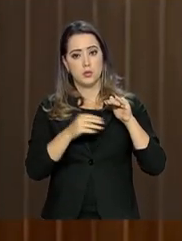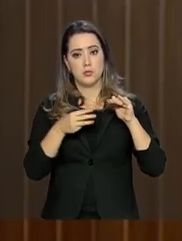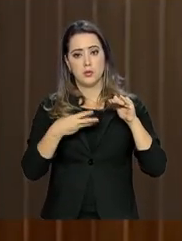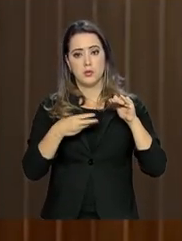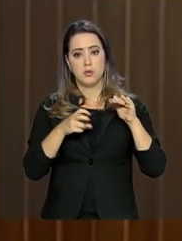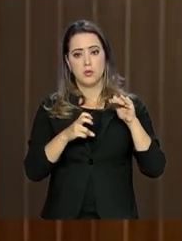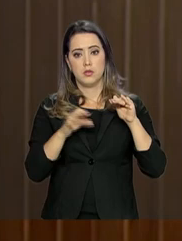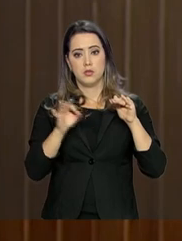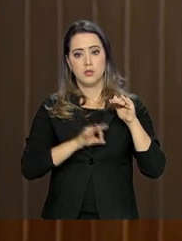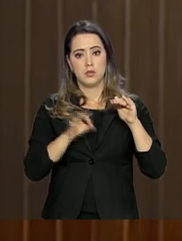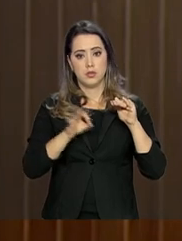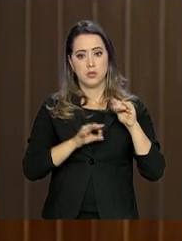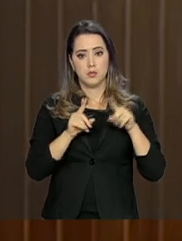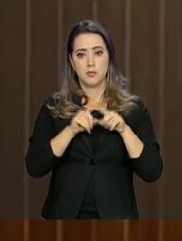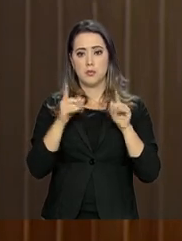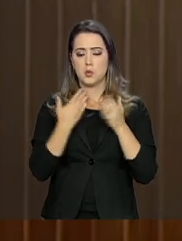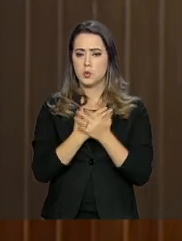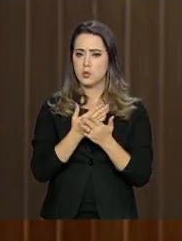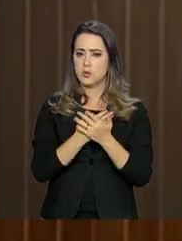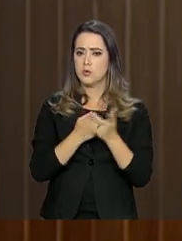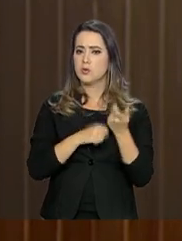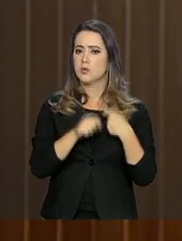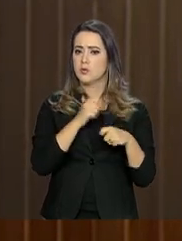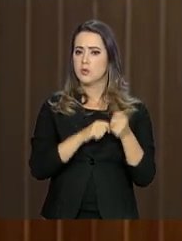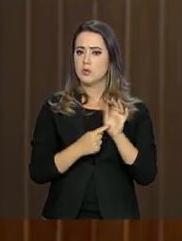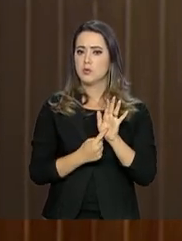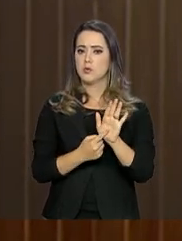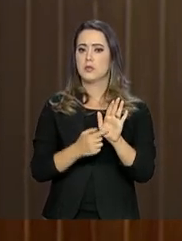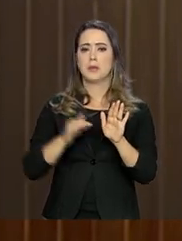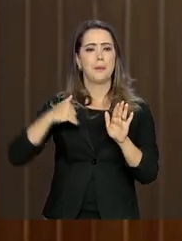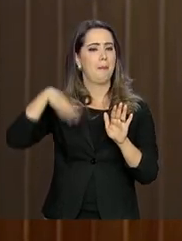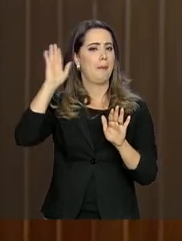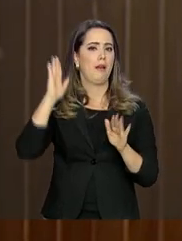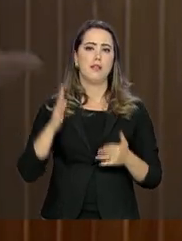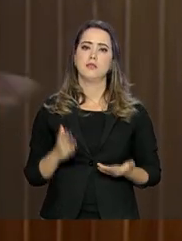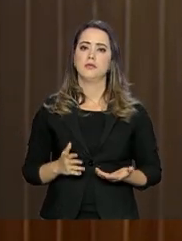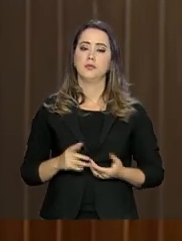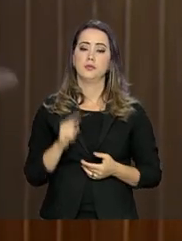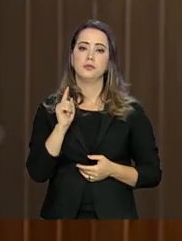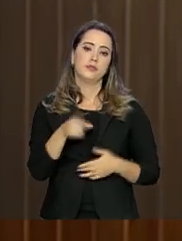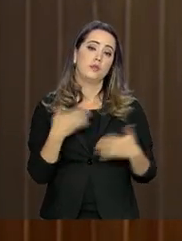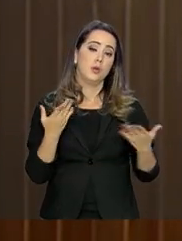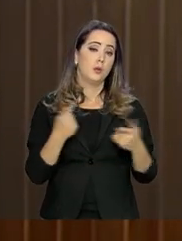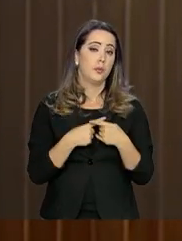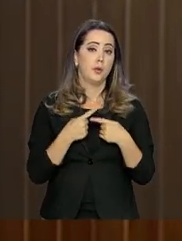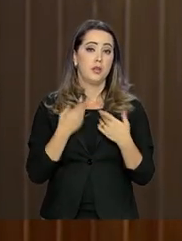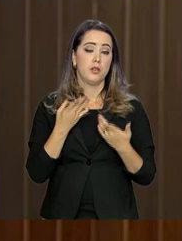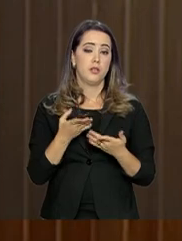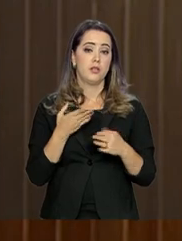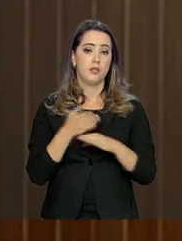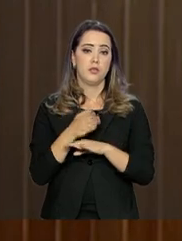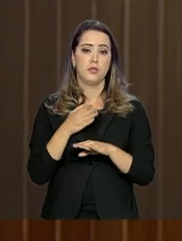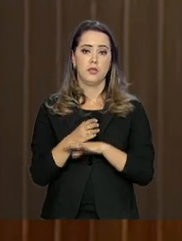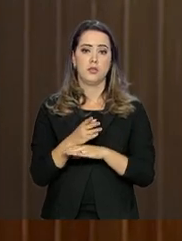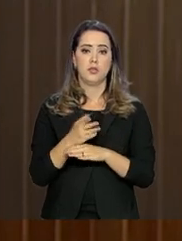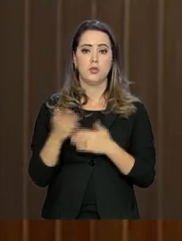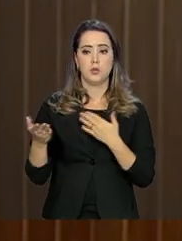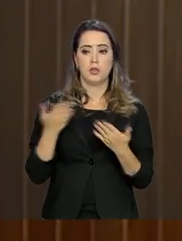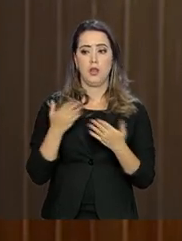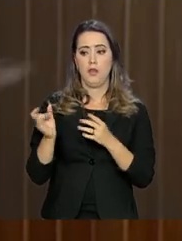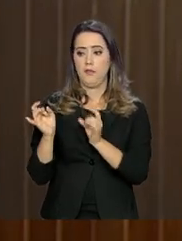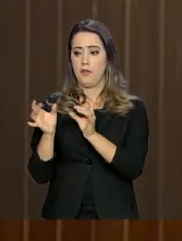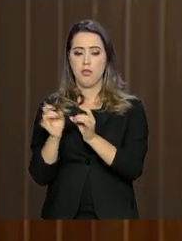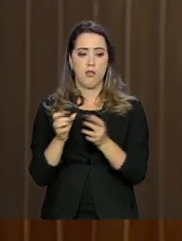os estudos econômicos não mostram que isso é maior né e é óbvio porque porque quando passa a ter competição